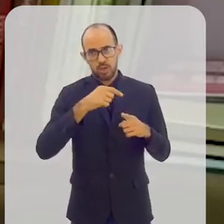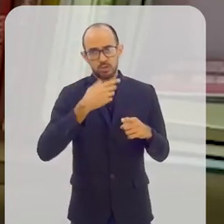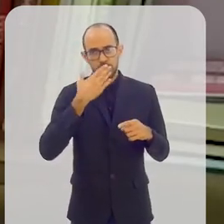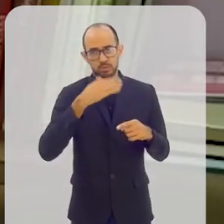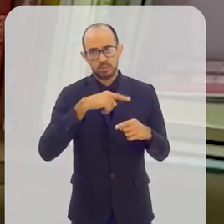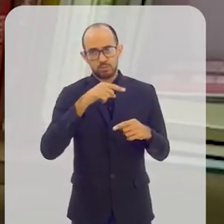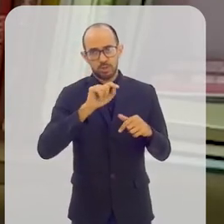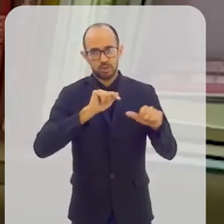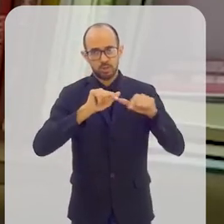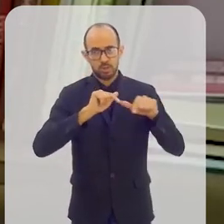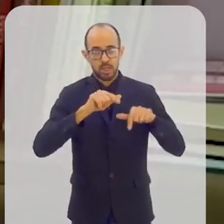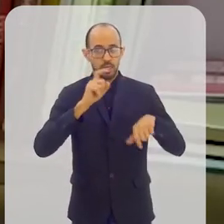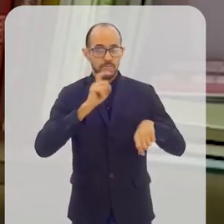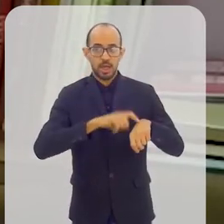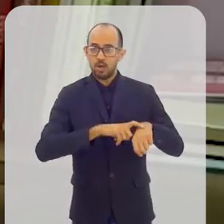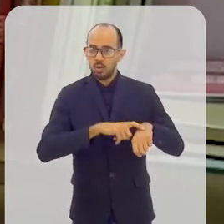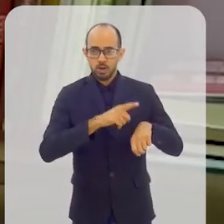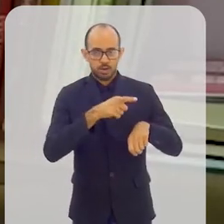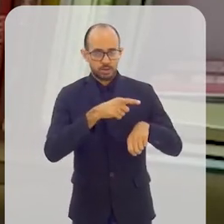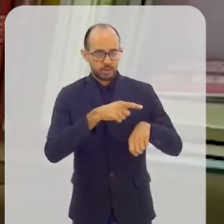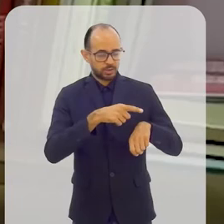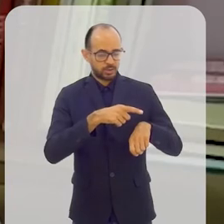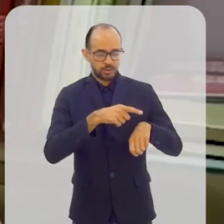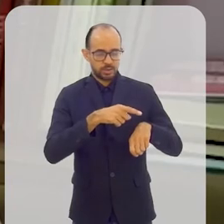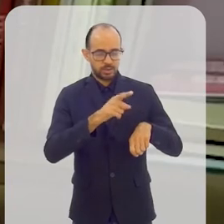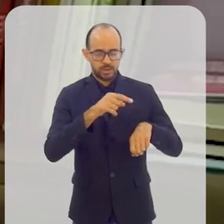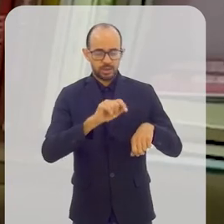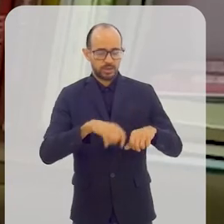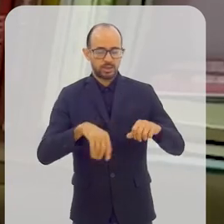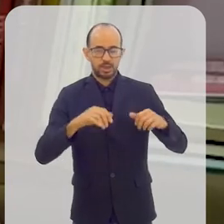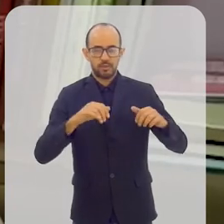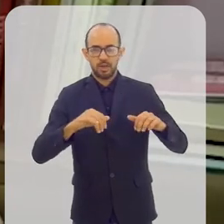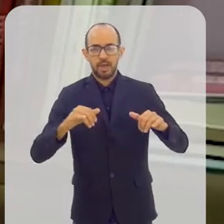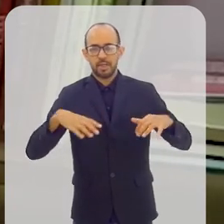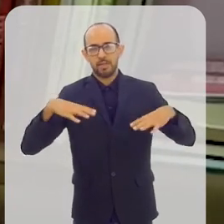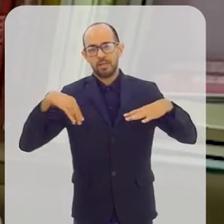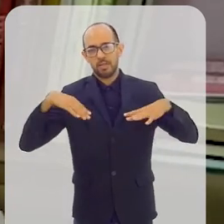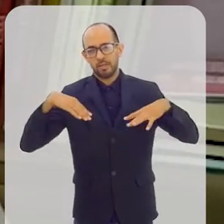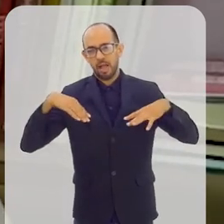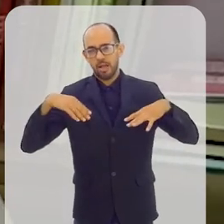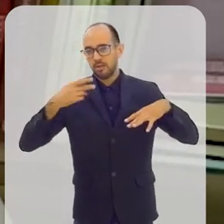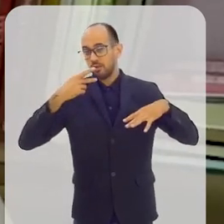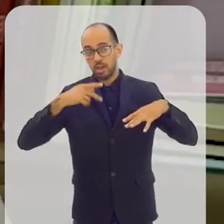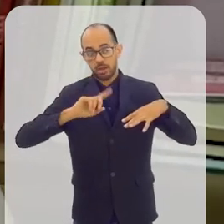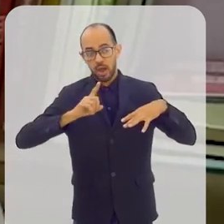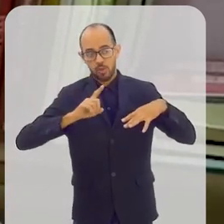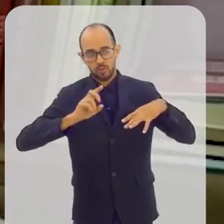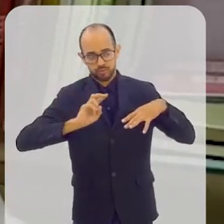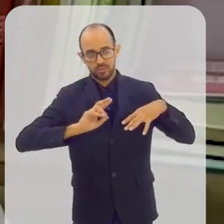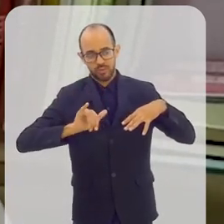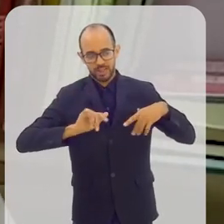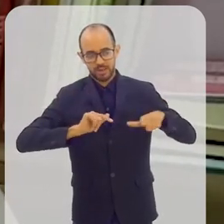botei ele para trabalhar na mesma hora. Ele estava lá de bobeira, disse, de bobeira não vai ficar, então já carrega isso.